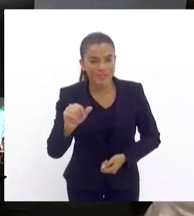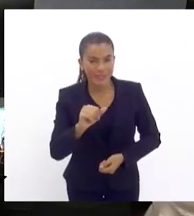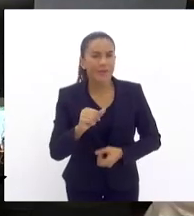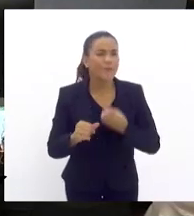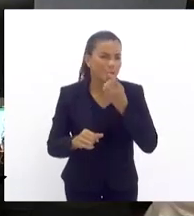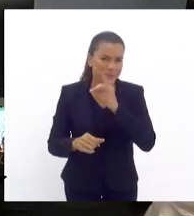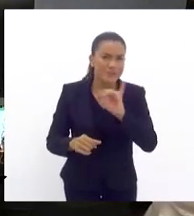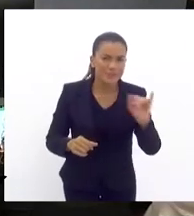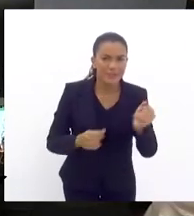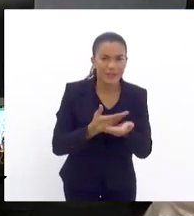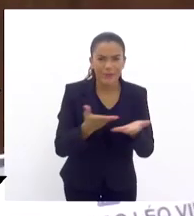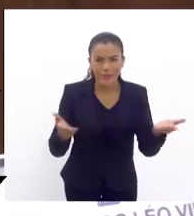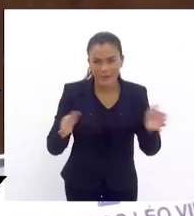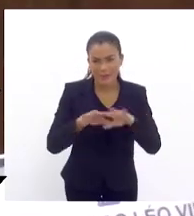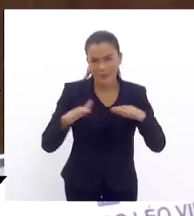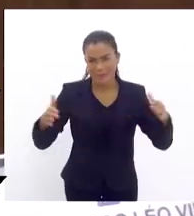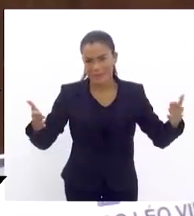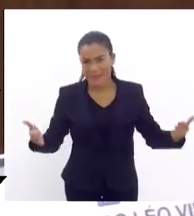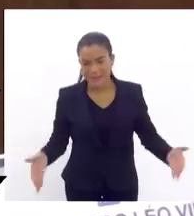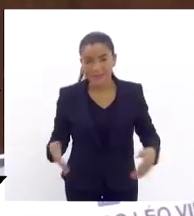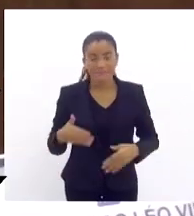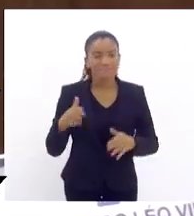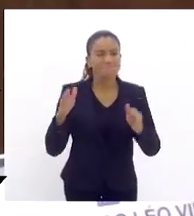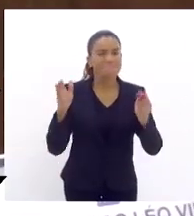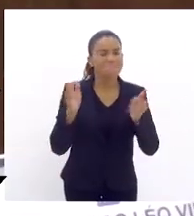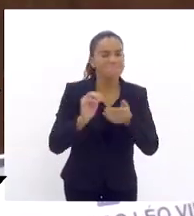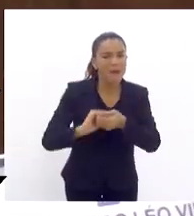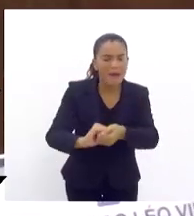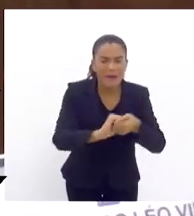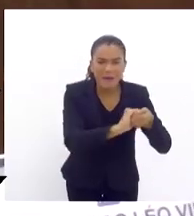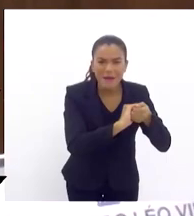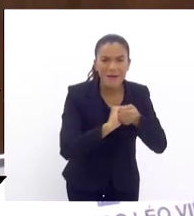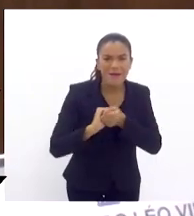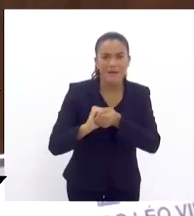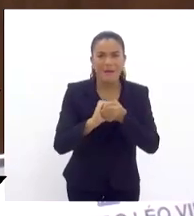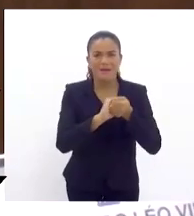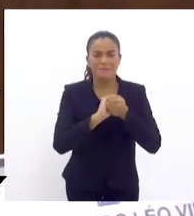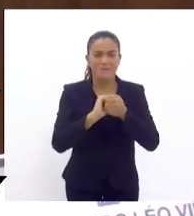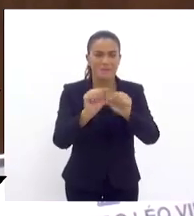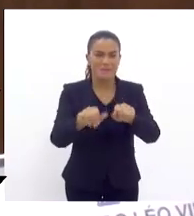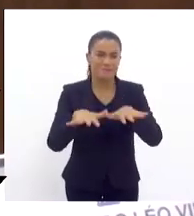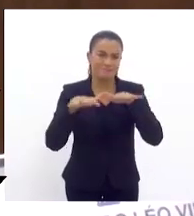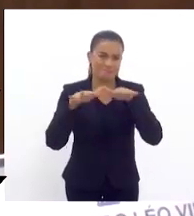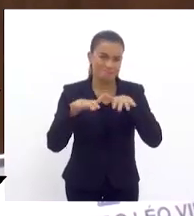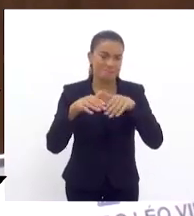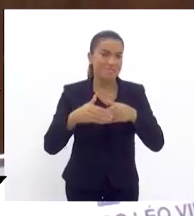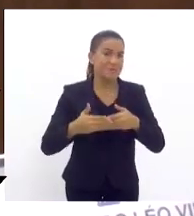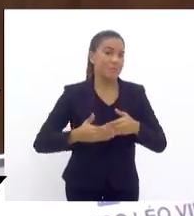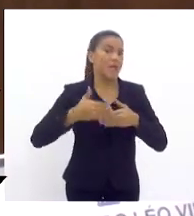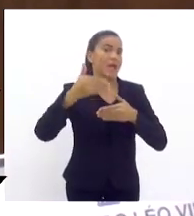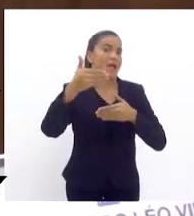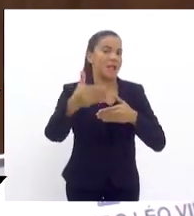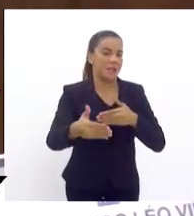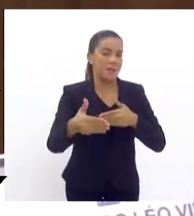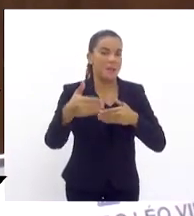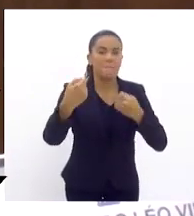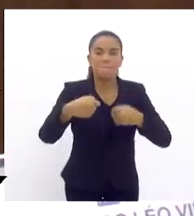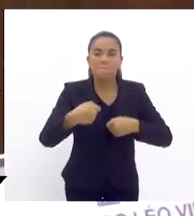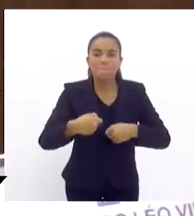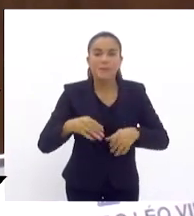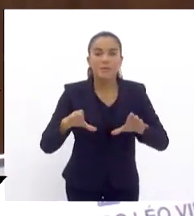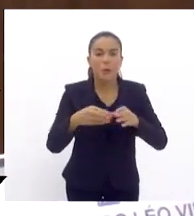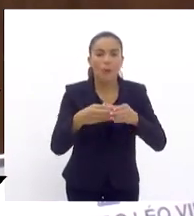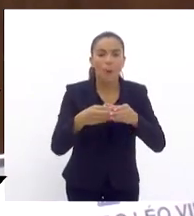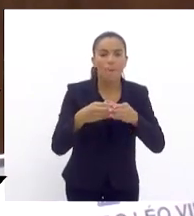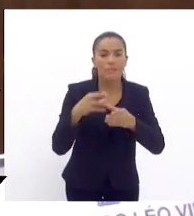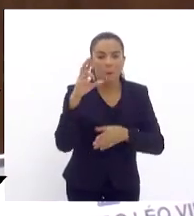Bom dia a todos, à mesa. Parabenizar pela audiência. Eu acredito que tem que ir um pouquinho mais além. Precisamos de uma CPI, uma comissão parlamentar de